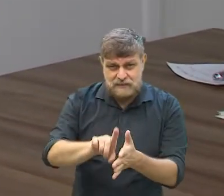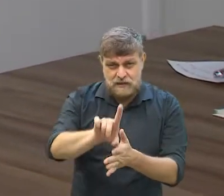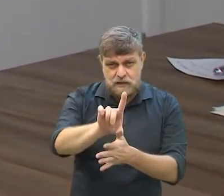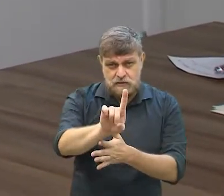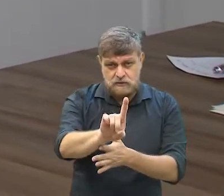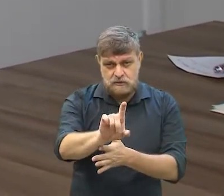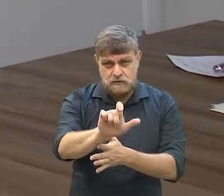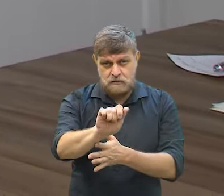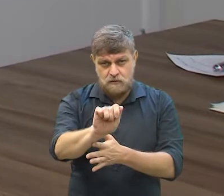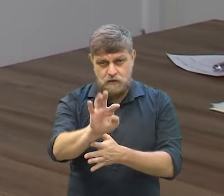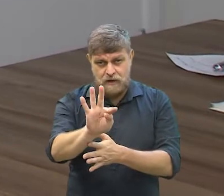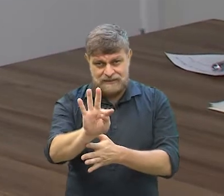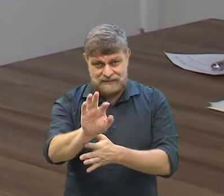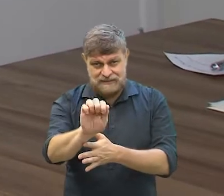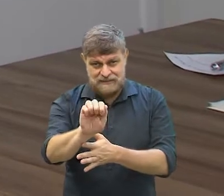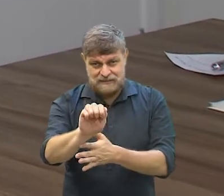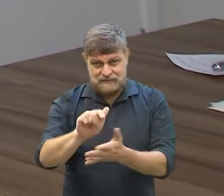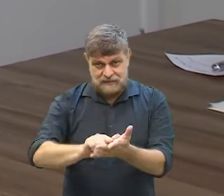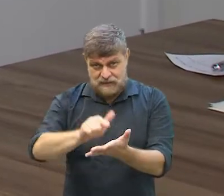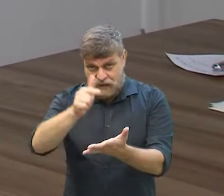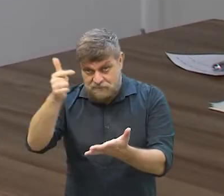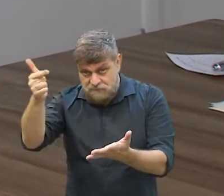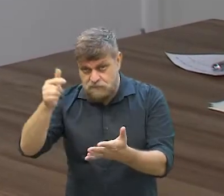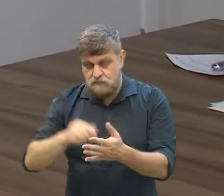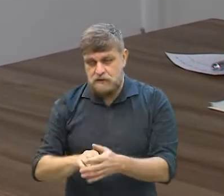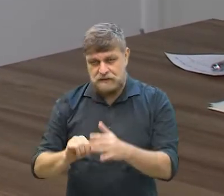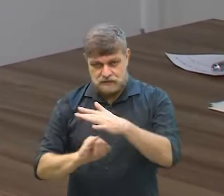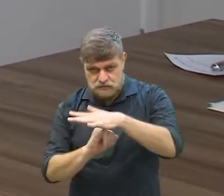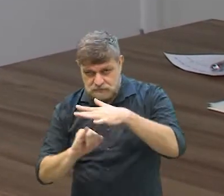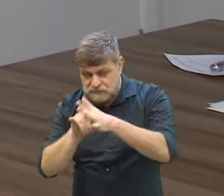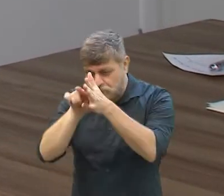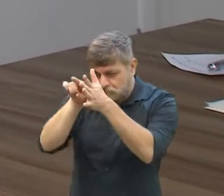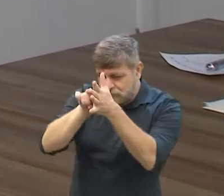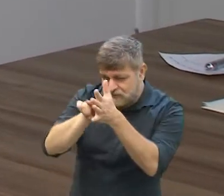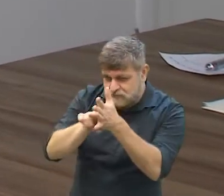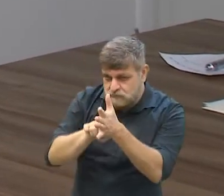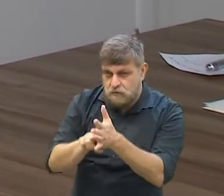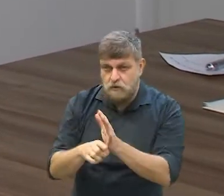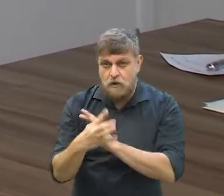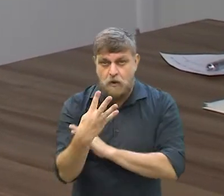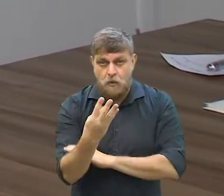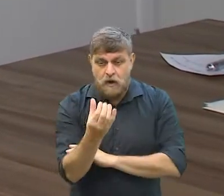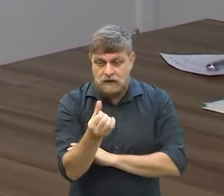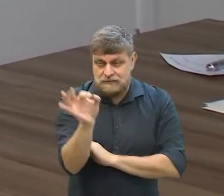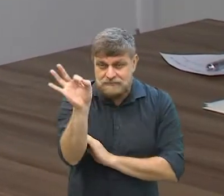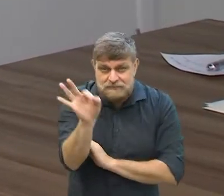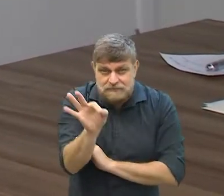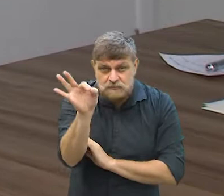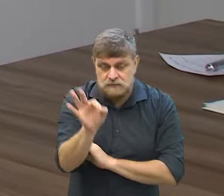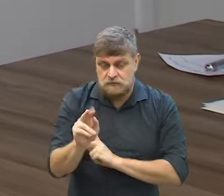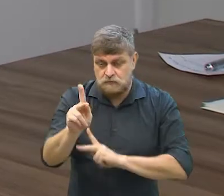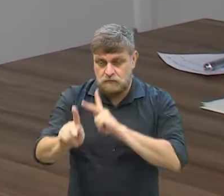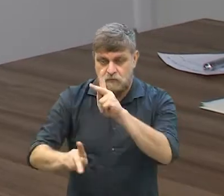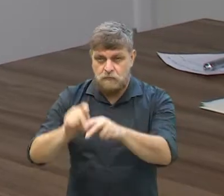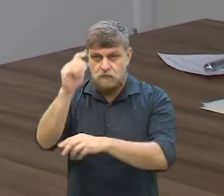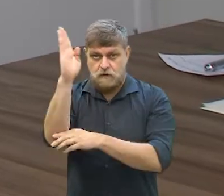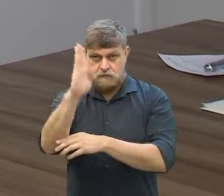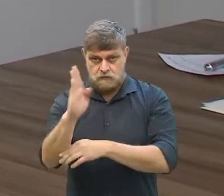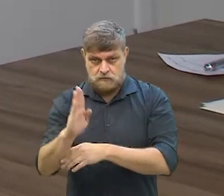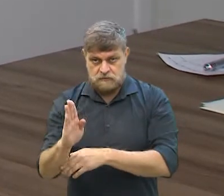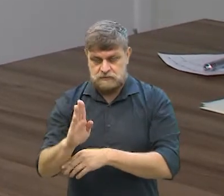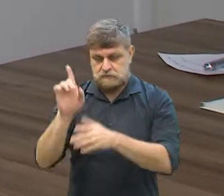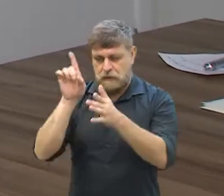foi realizada em agosto do ano de 2020, 46% dos brasileiros